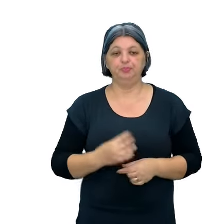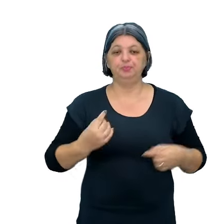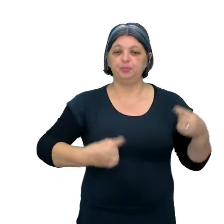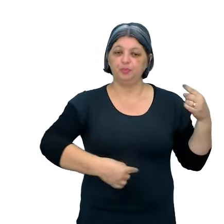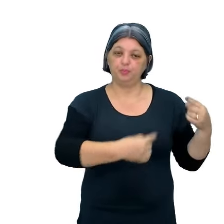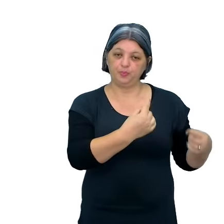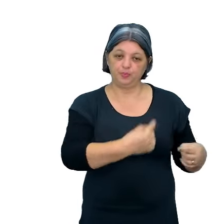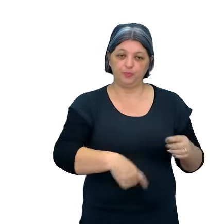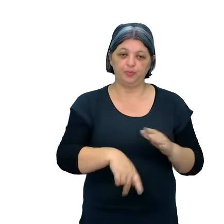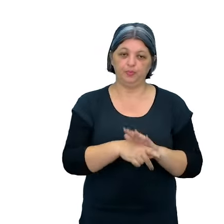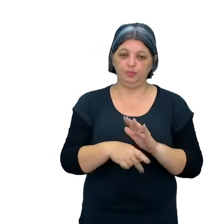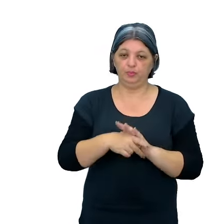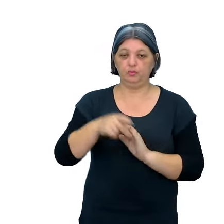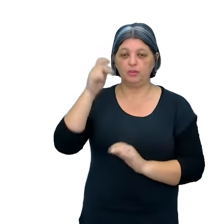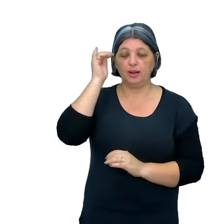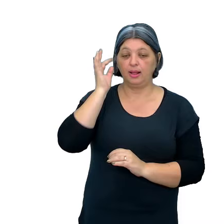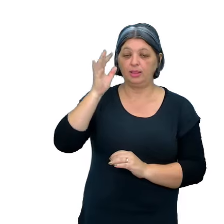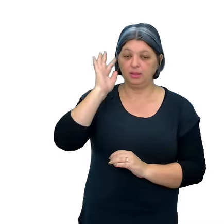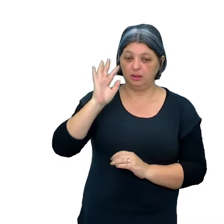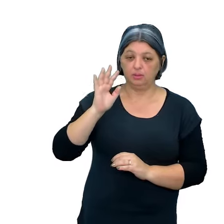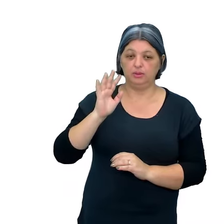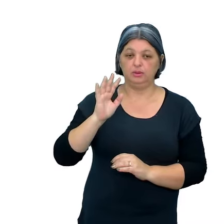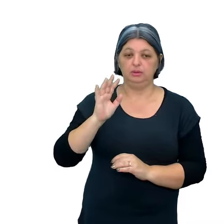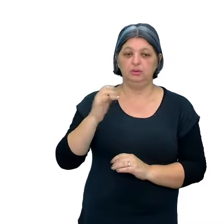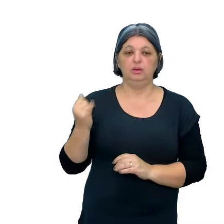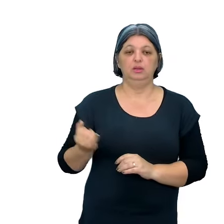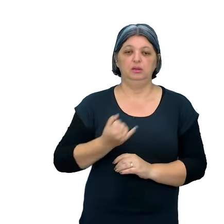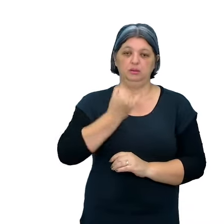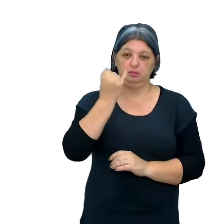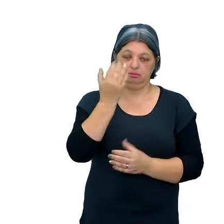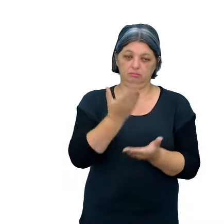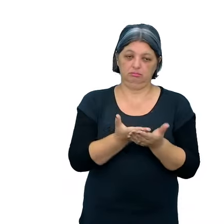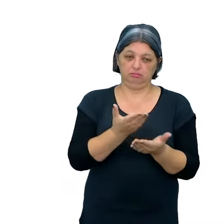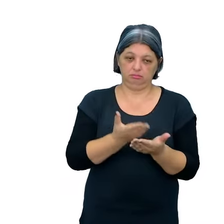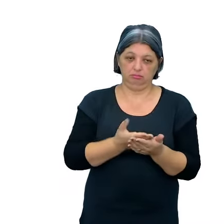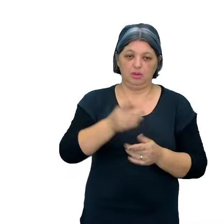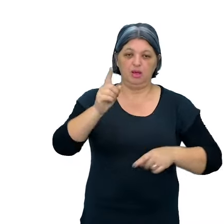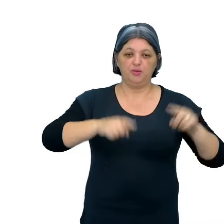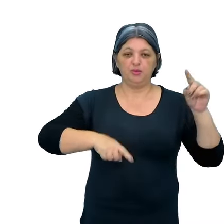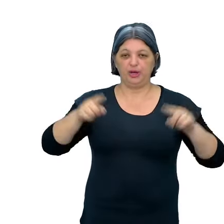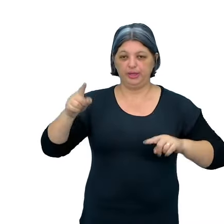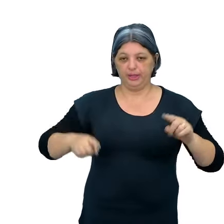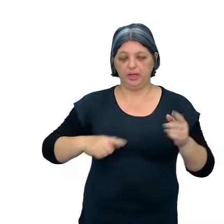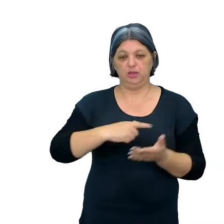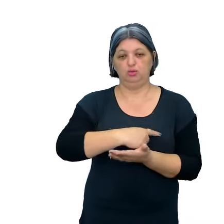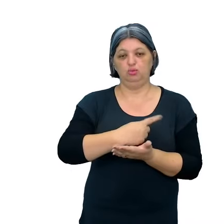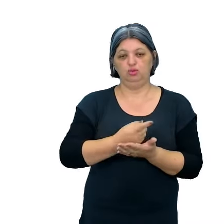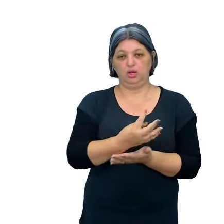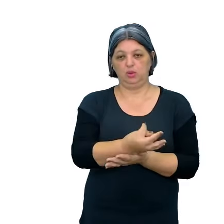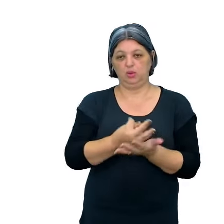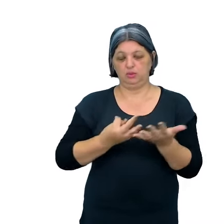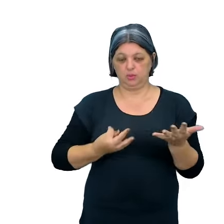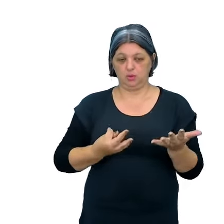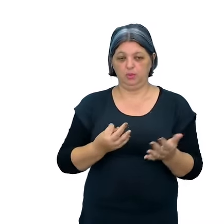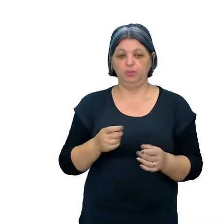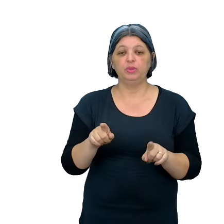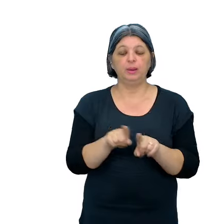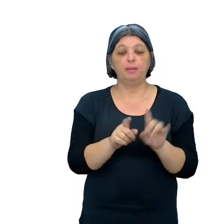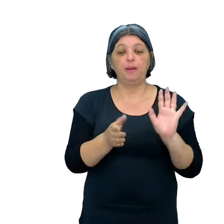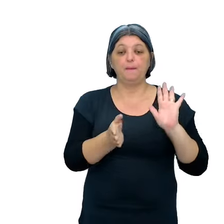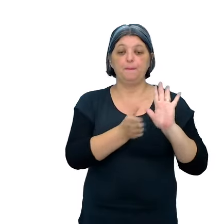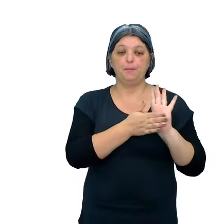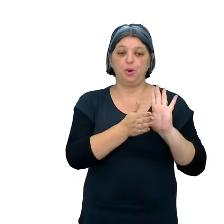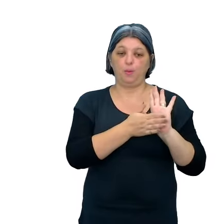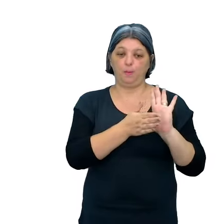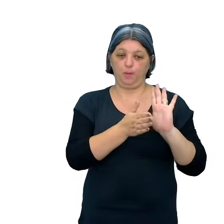aspectos teóricos acerca da relevância dos estudos de variados gêneros textuais, bem como propor